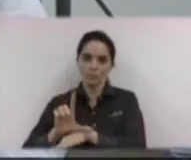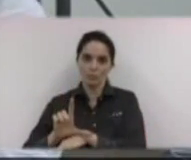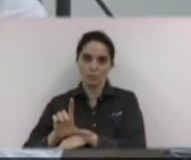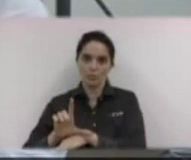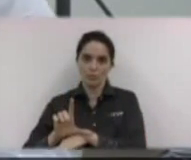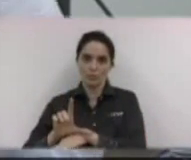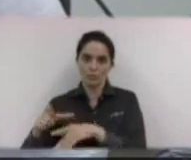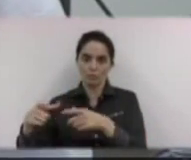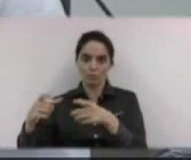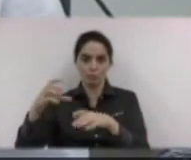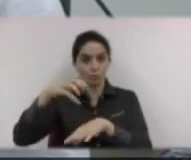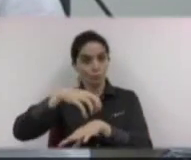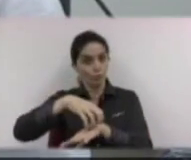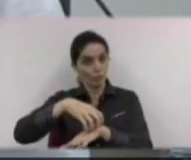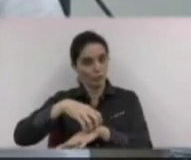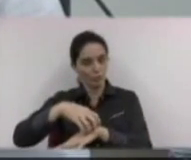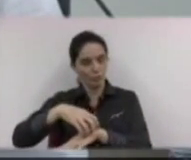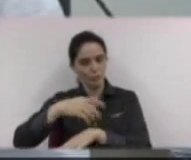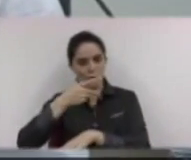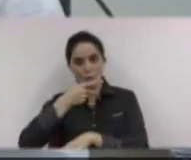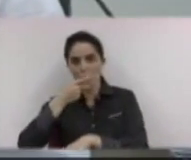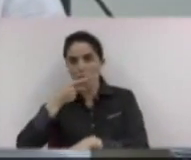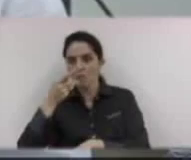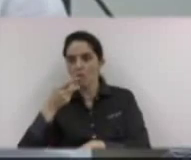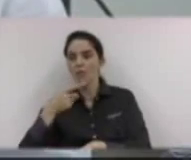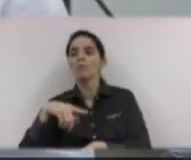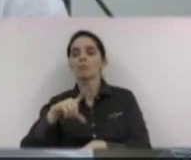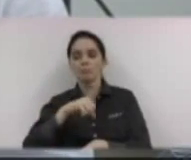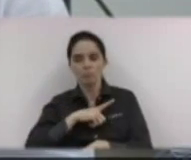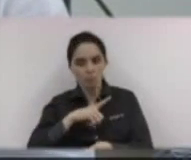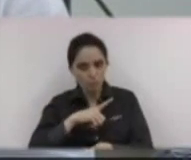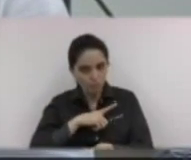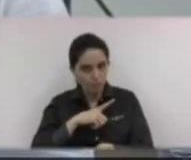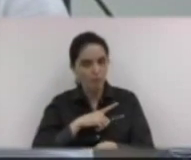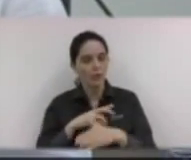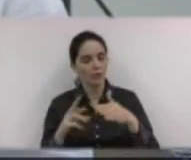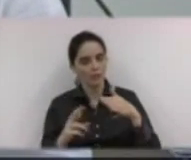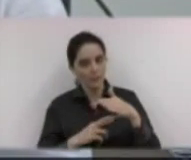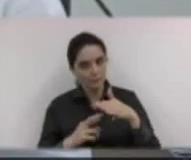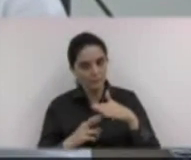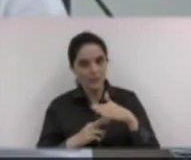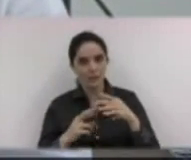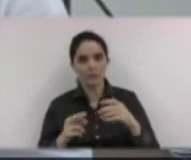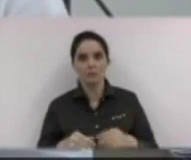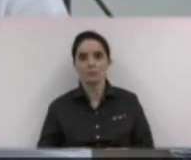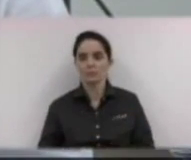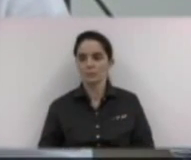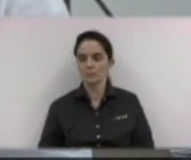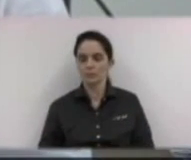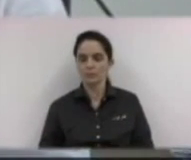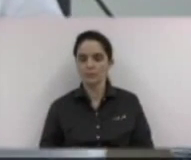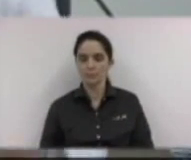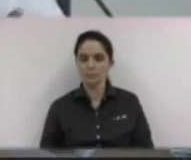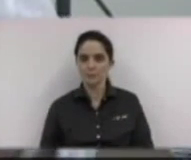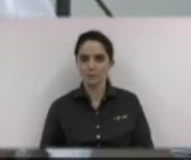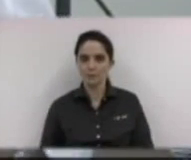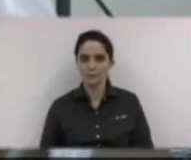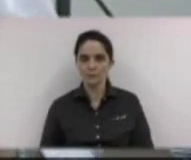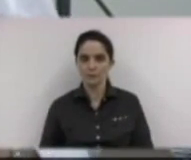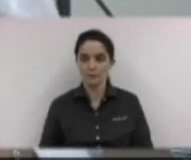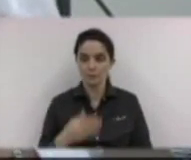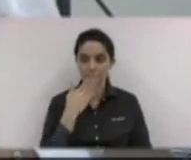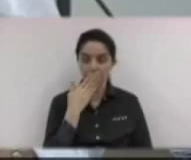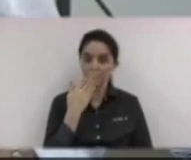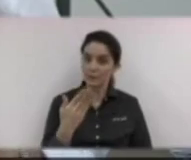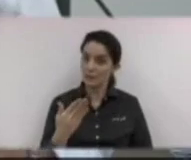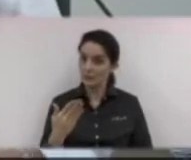do centro da cidade, afirmando, viu, irmão, que vai ter a feira. Vai ter a feira. Vai ter a feira e ninguém vai impedir. Pedindo o